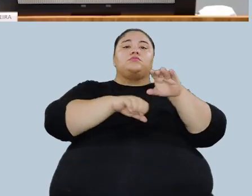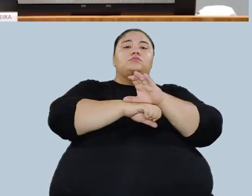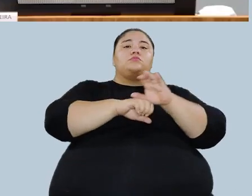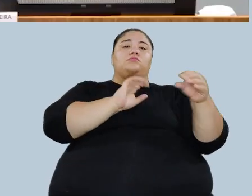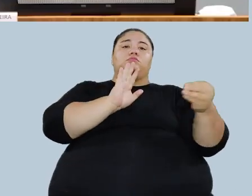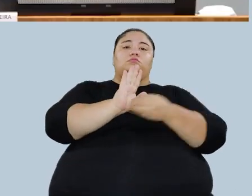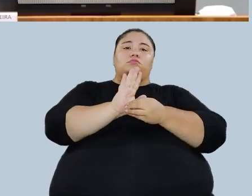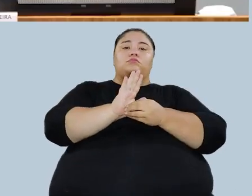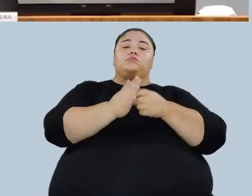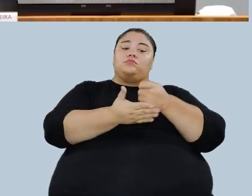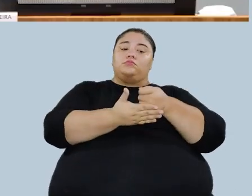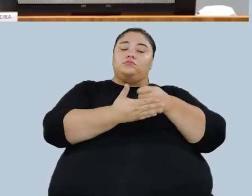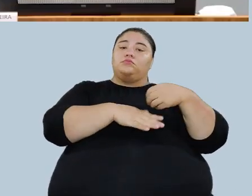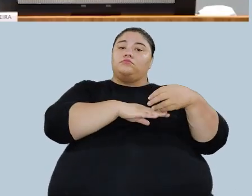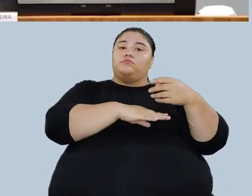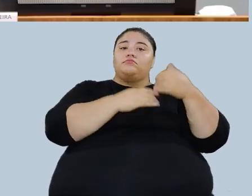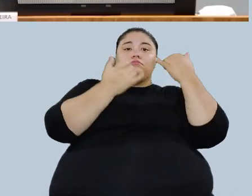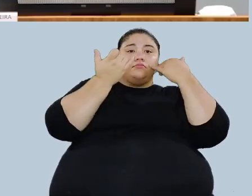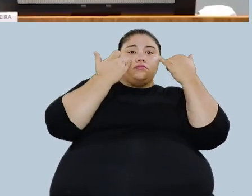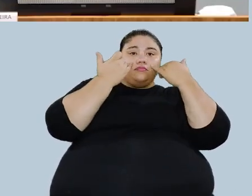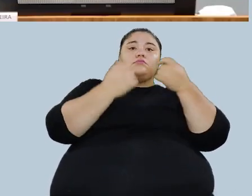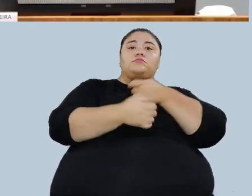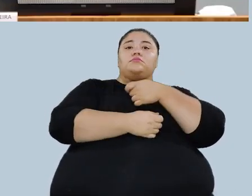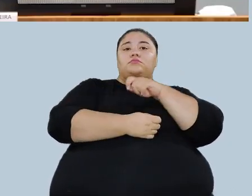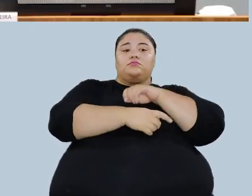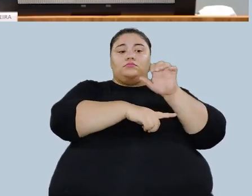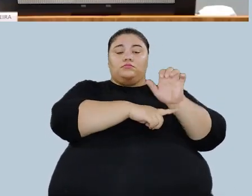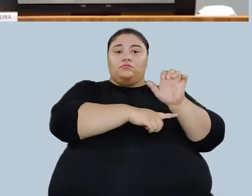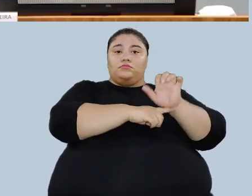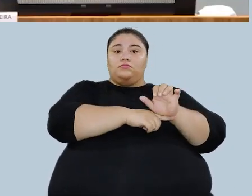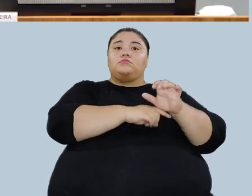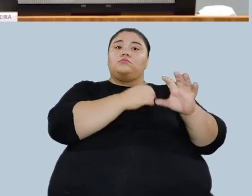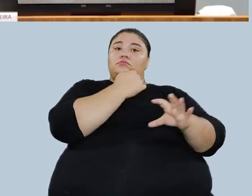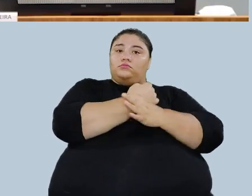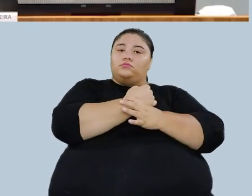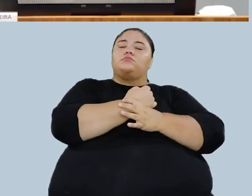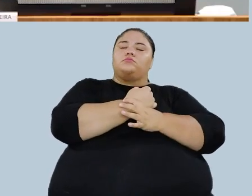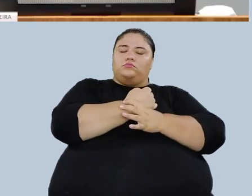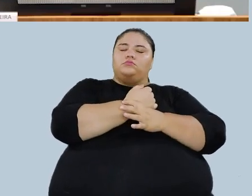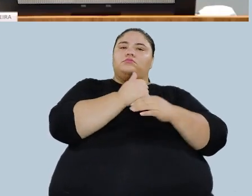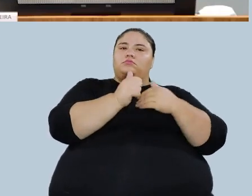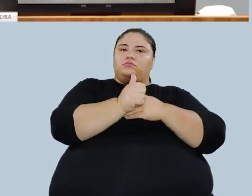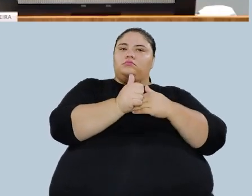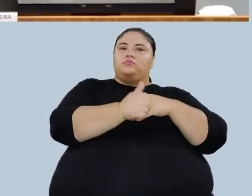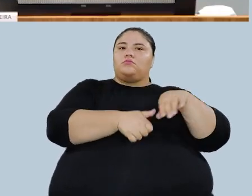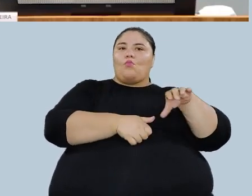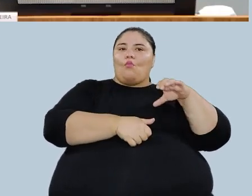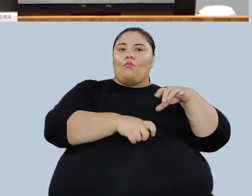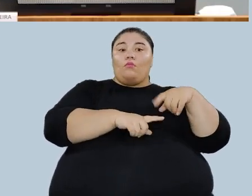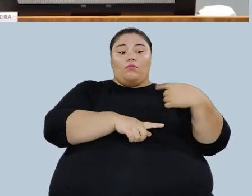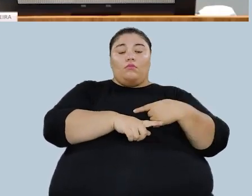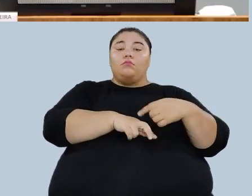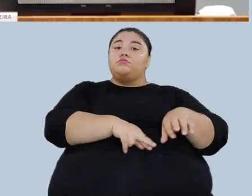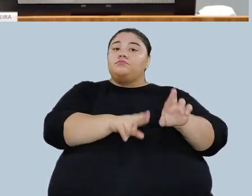exigência de compartilhamento de dados financeiros com os fiscos, inclusive estaduais, desde que garantido o sigilo fiscal. O que nós esperamos